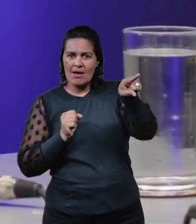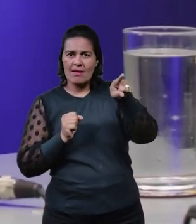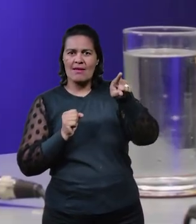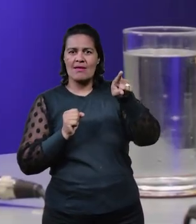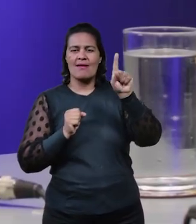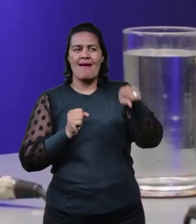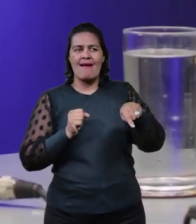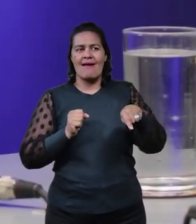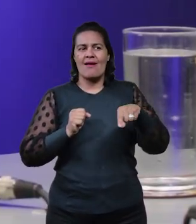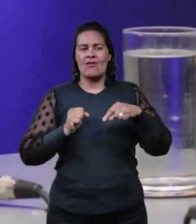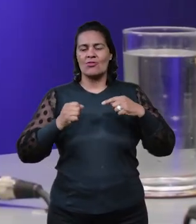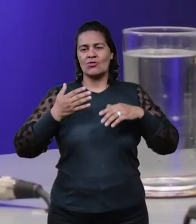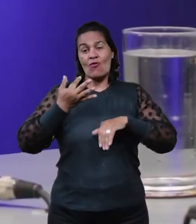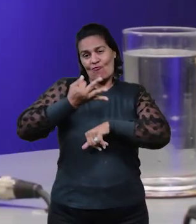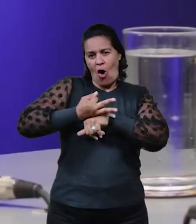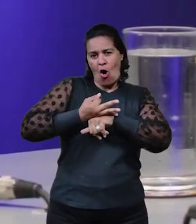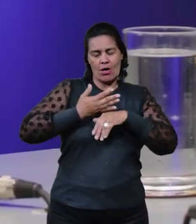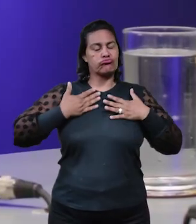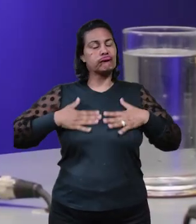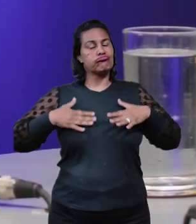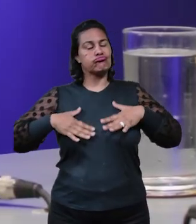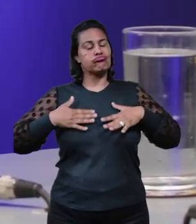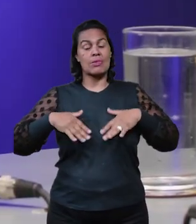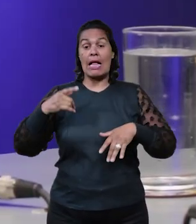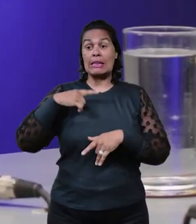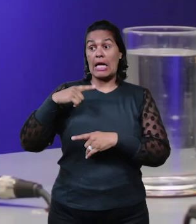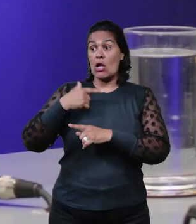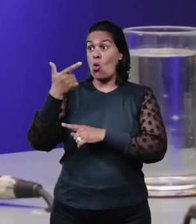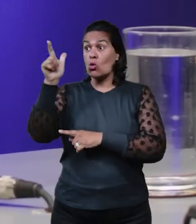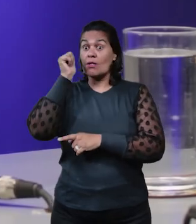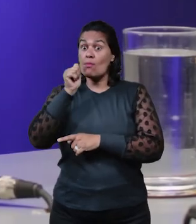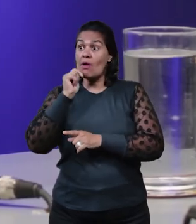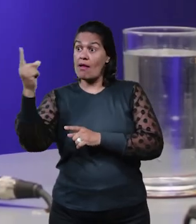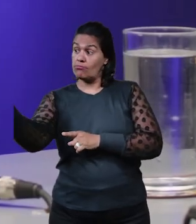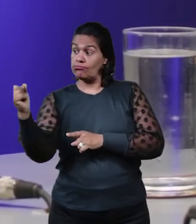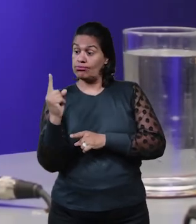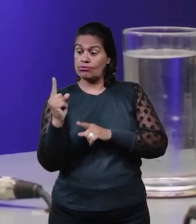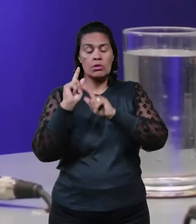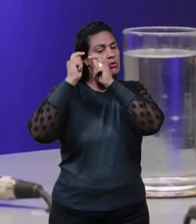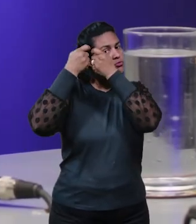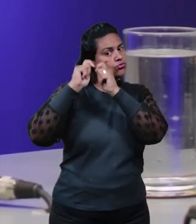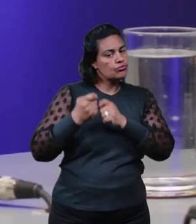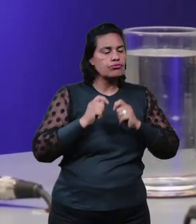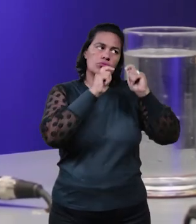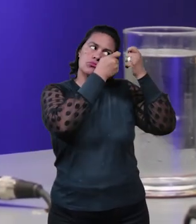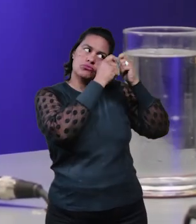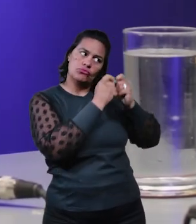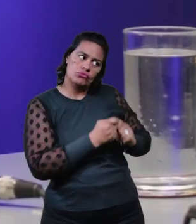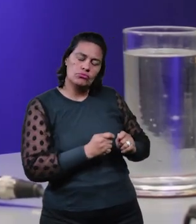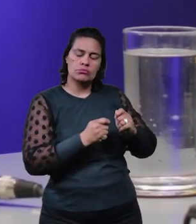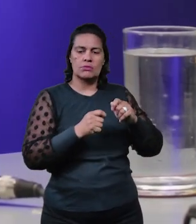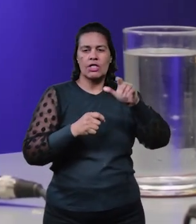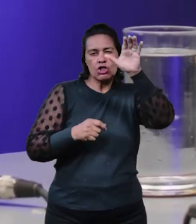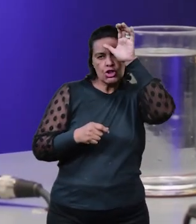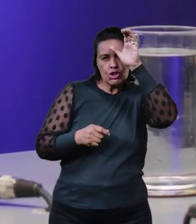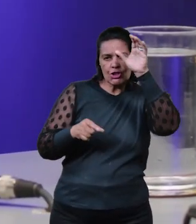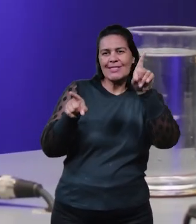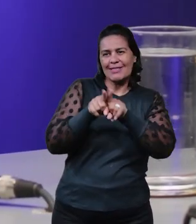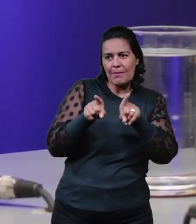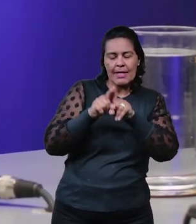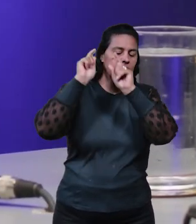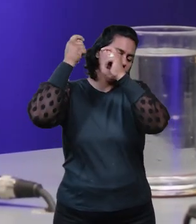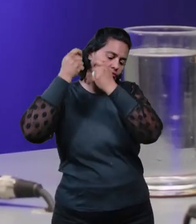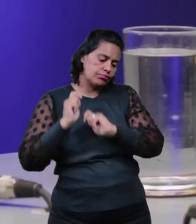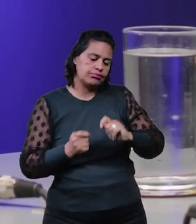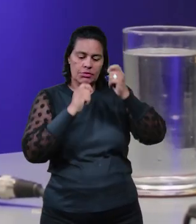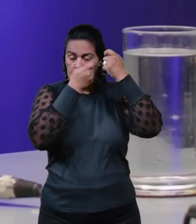transista fazendo o cabelo dela, ou então da minha tia. Com o passar dos tempos, essa transista também fazia o meu cabelo. E aí, sendo